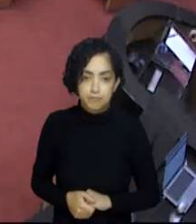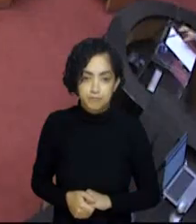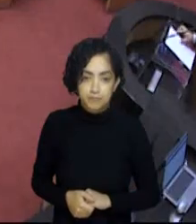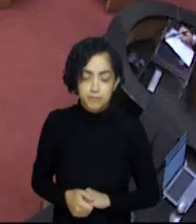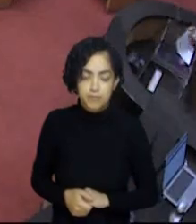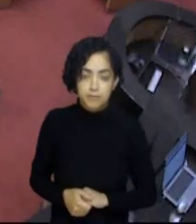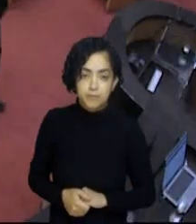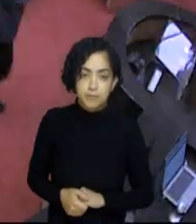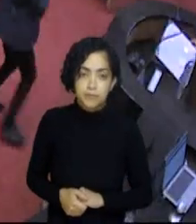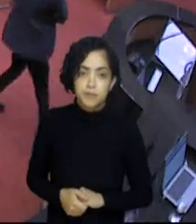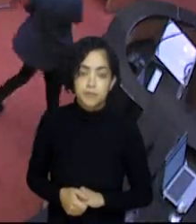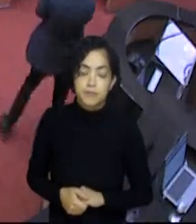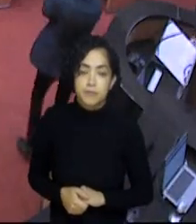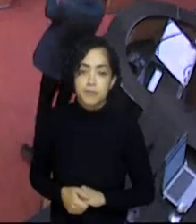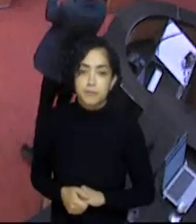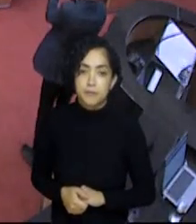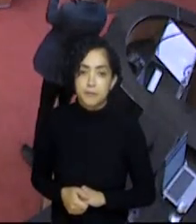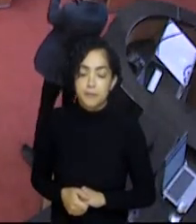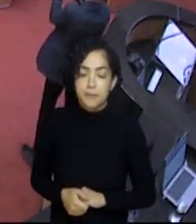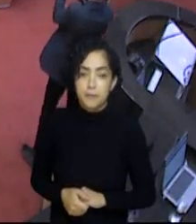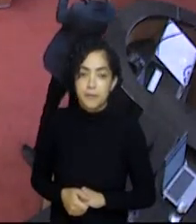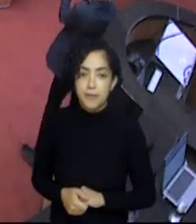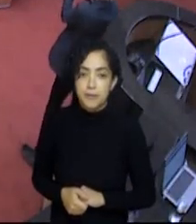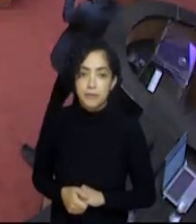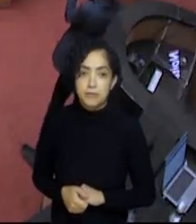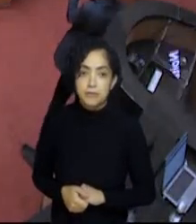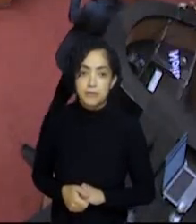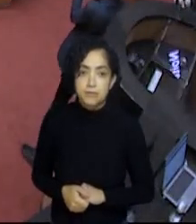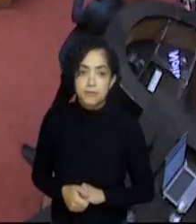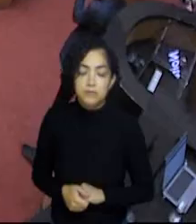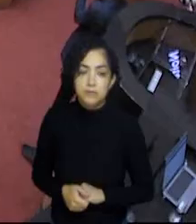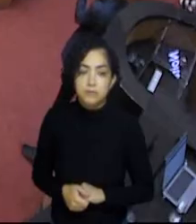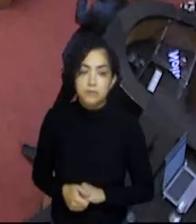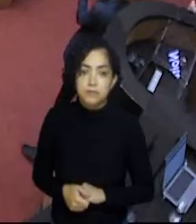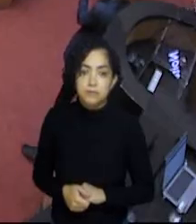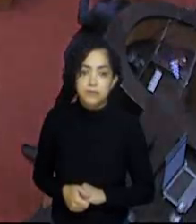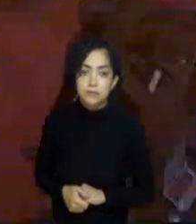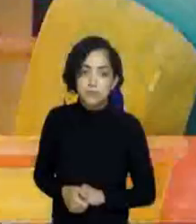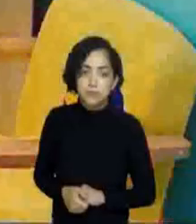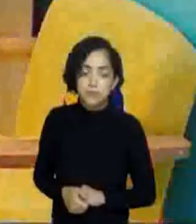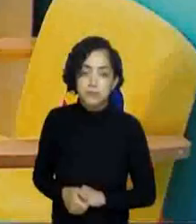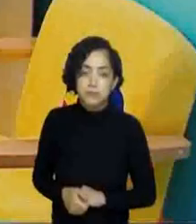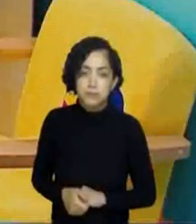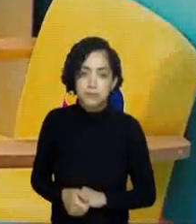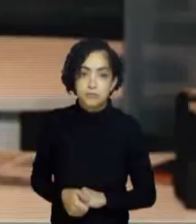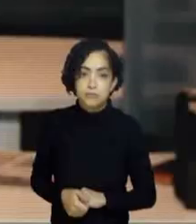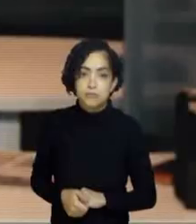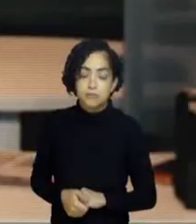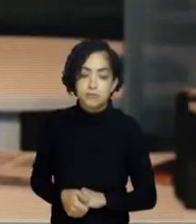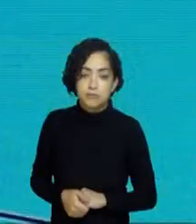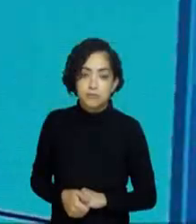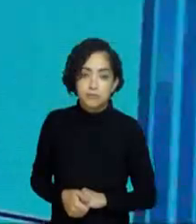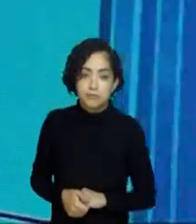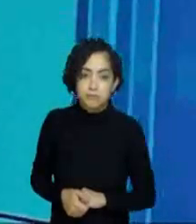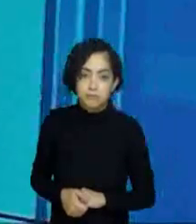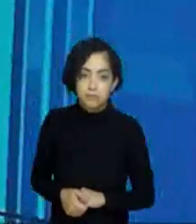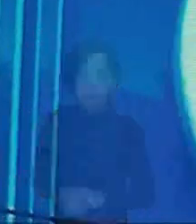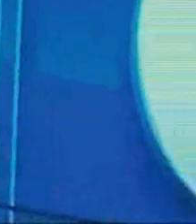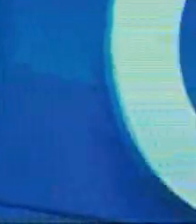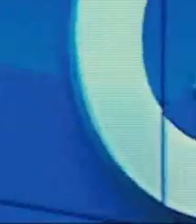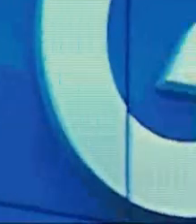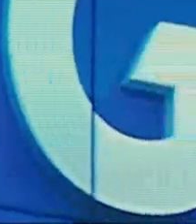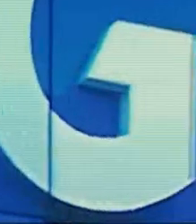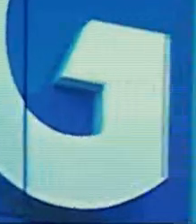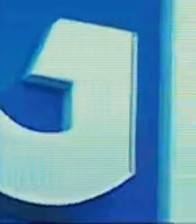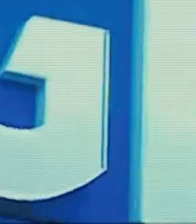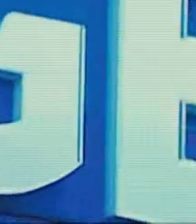Bom. bom dia pra você. Muito bom dia. Salve, salve, simpatia.